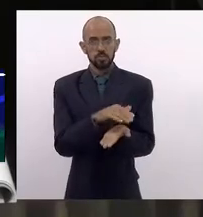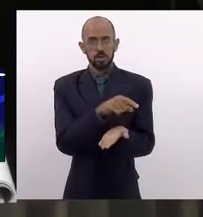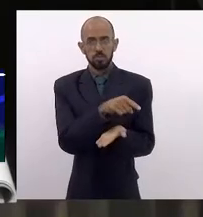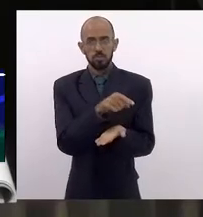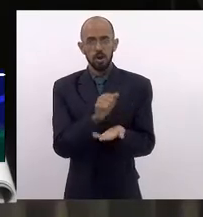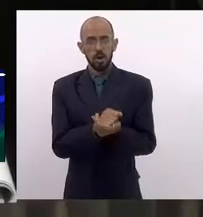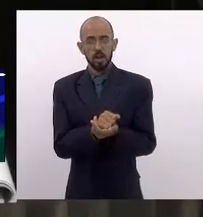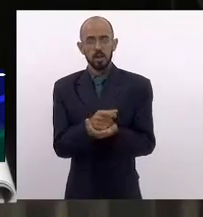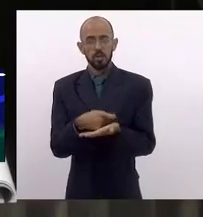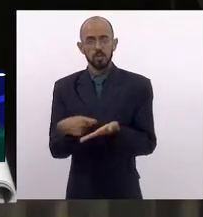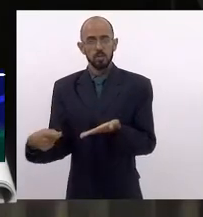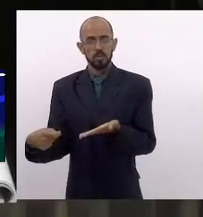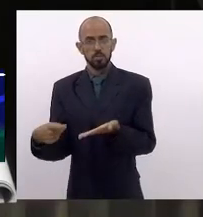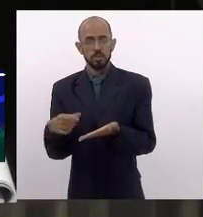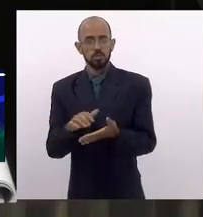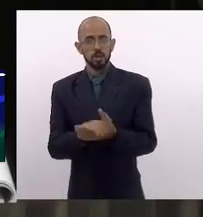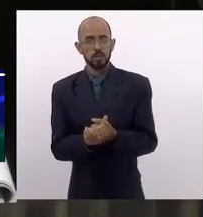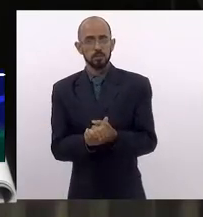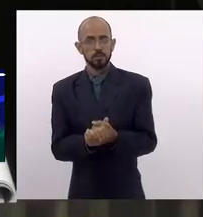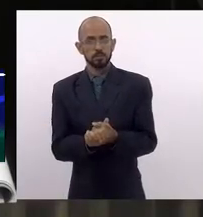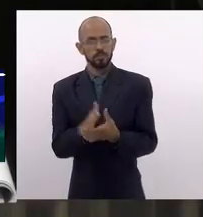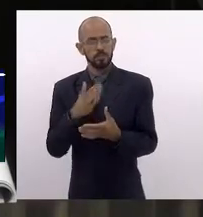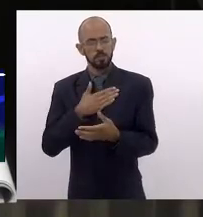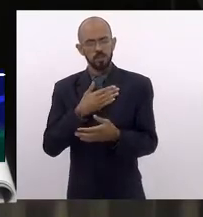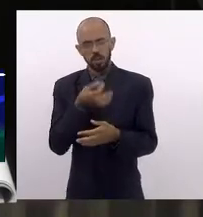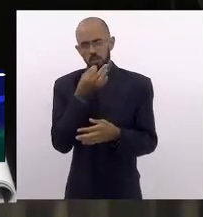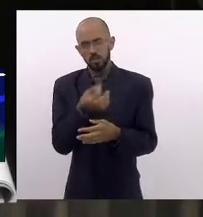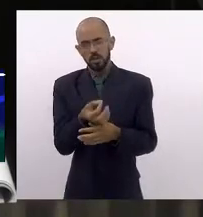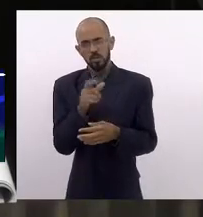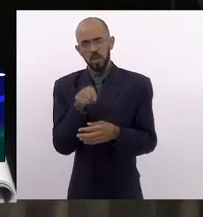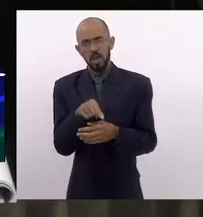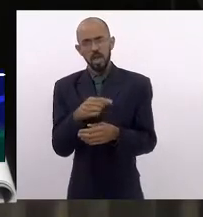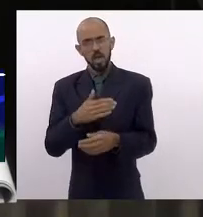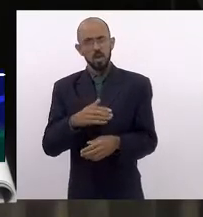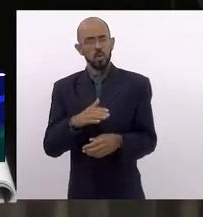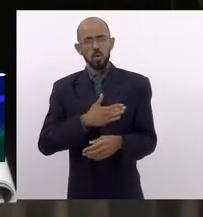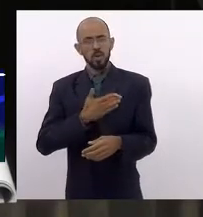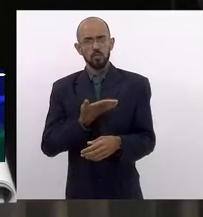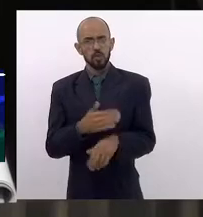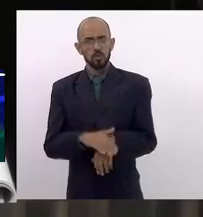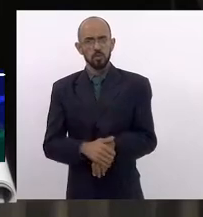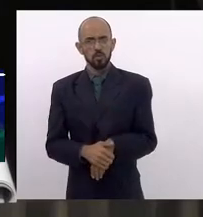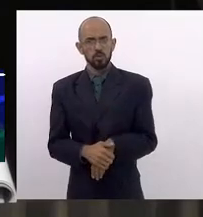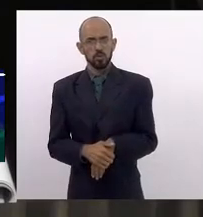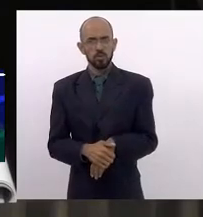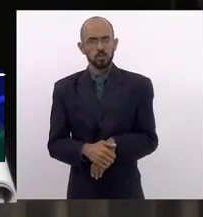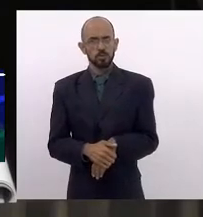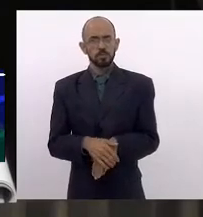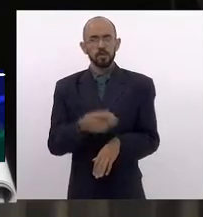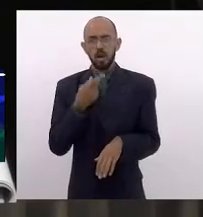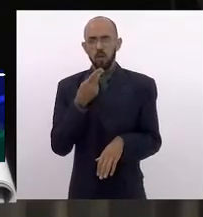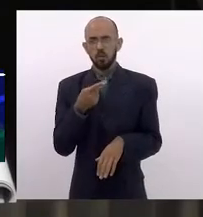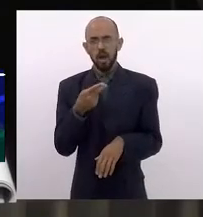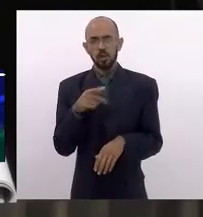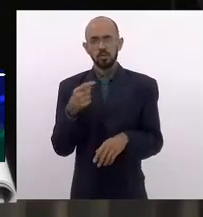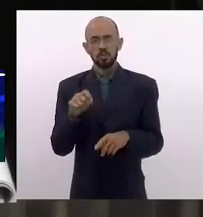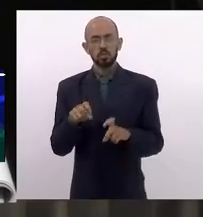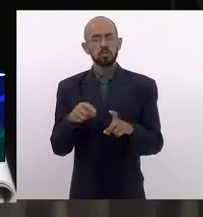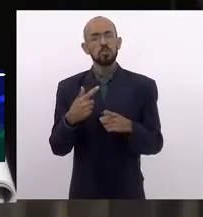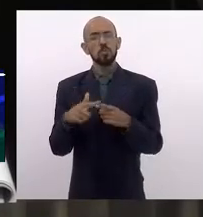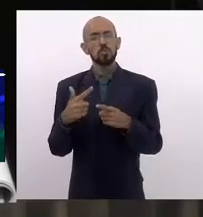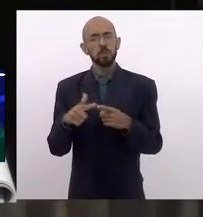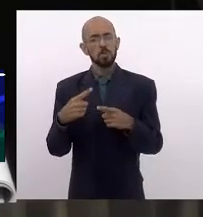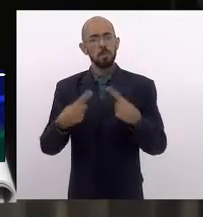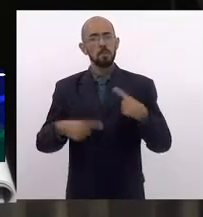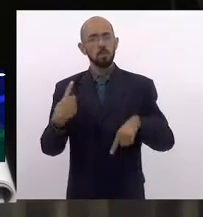Governador através do impeachment E isso não entendimento acho que é um calorzinho E aí o retrato essa questão tendo a questão em